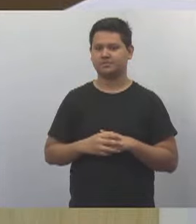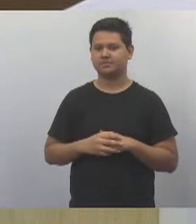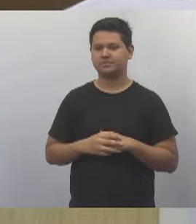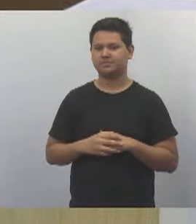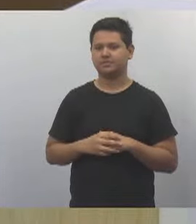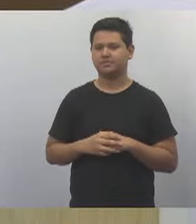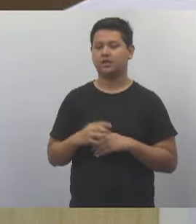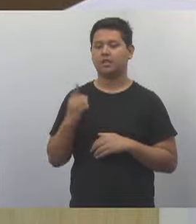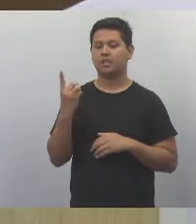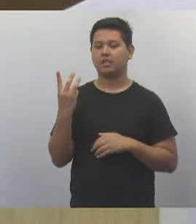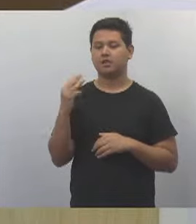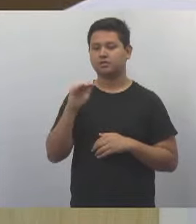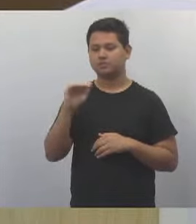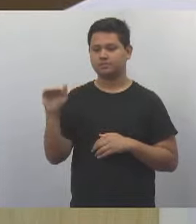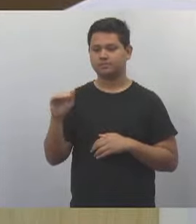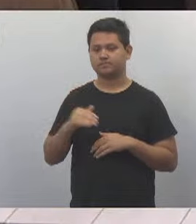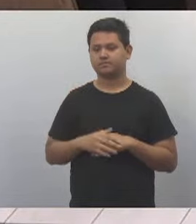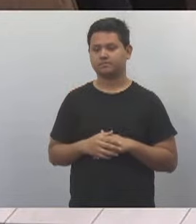13h30.